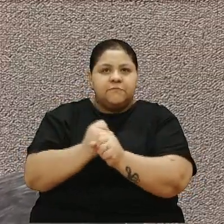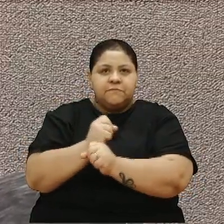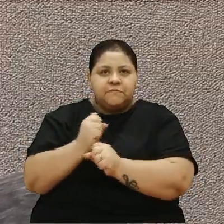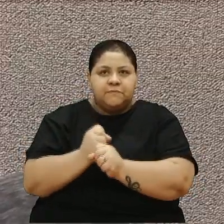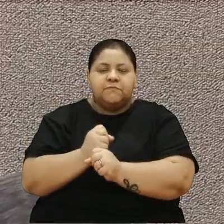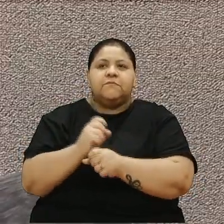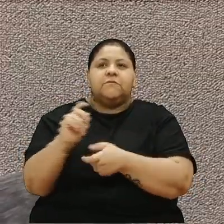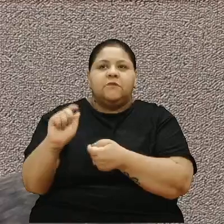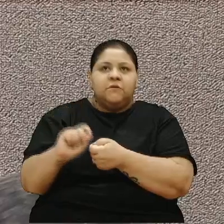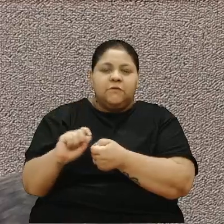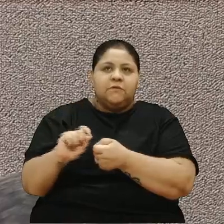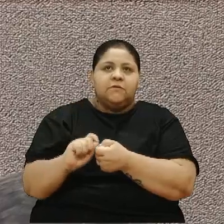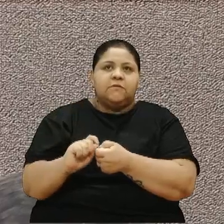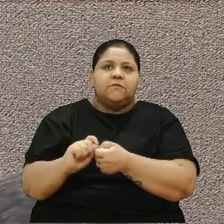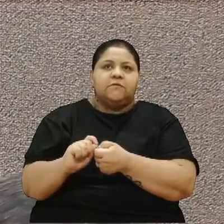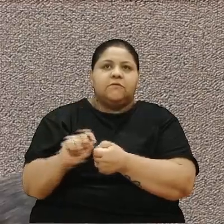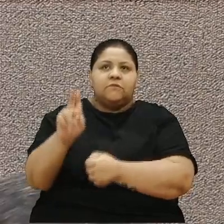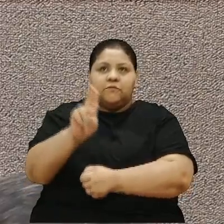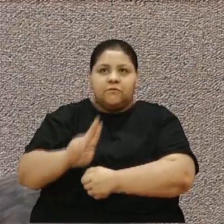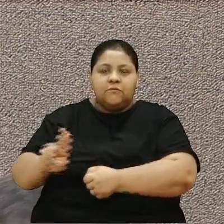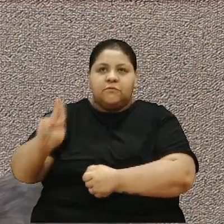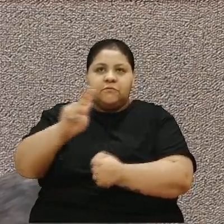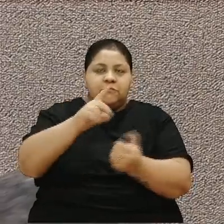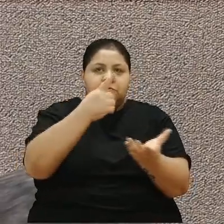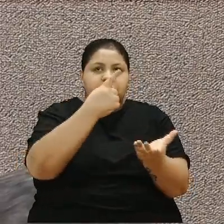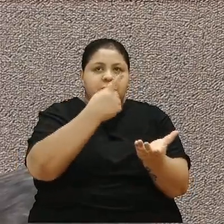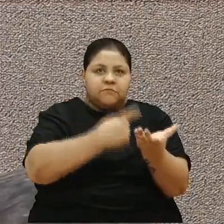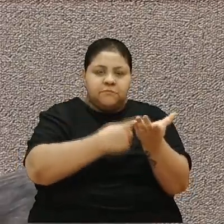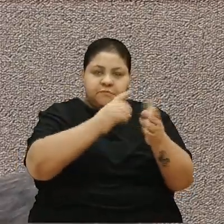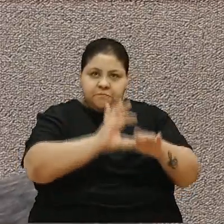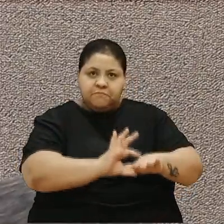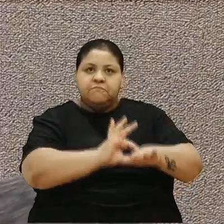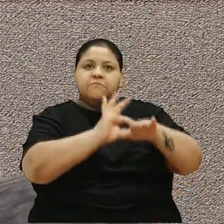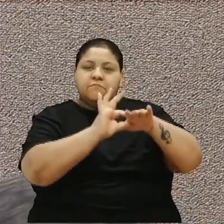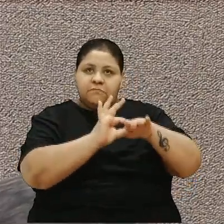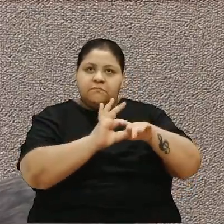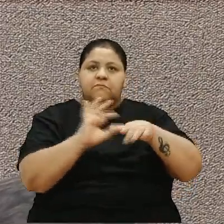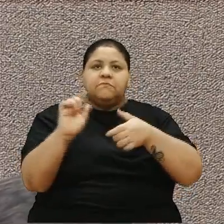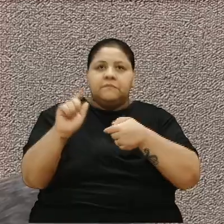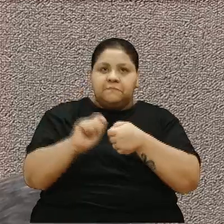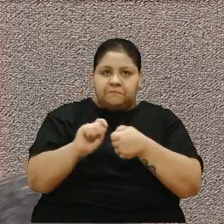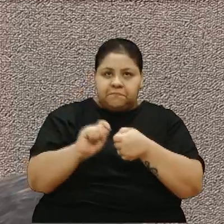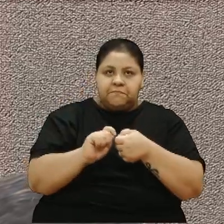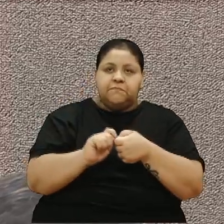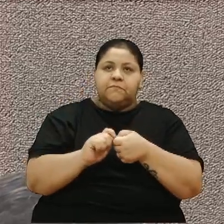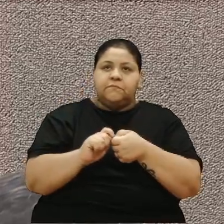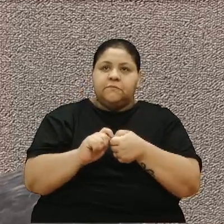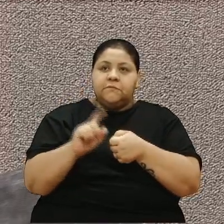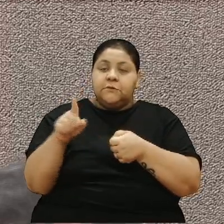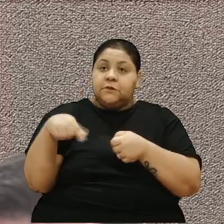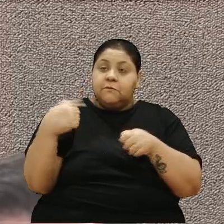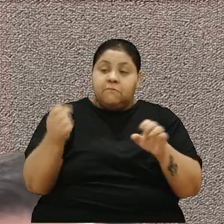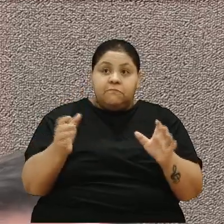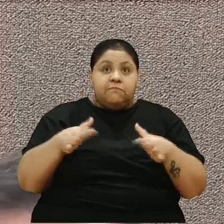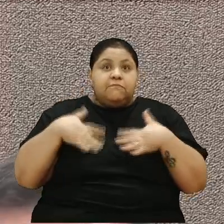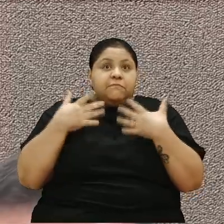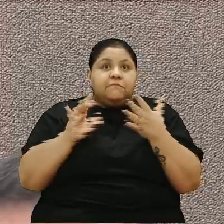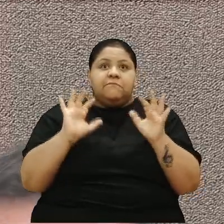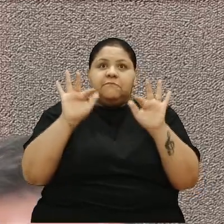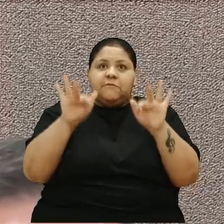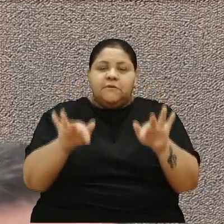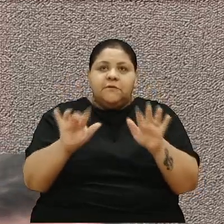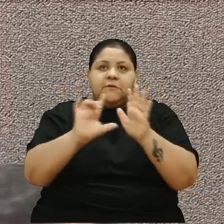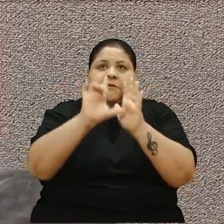Eles vão utilizar um acordo de lideranças que fizemos, E uma surpresa no final, depois,